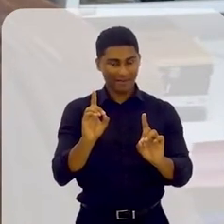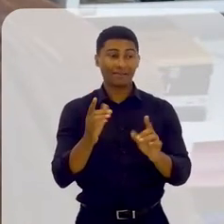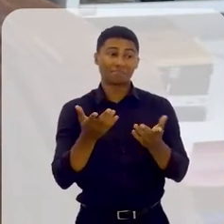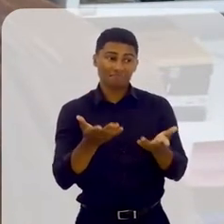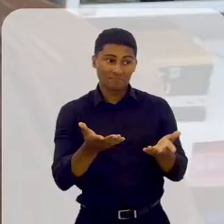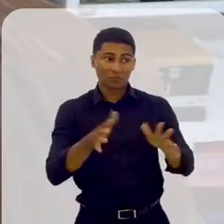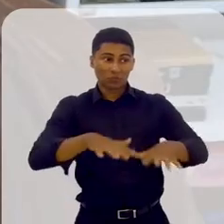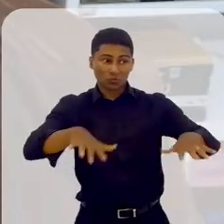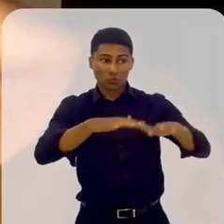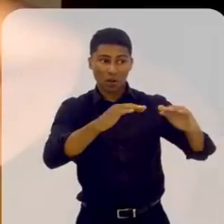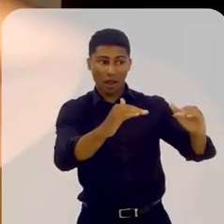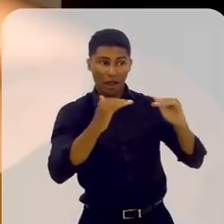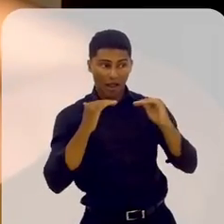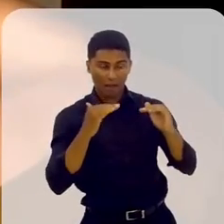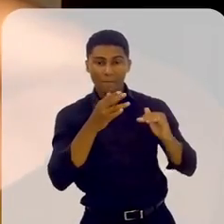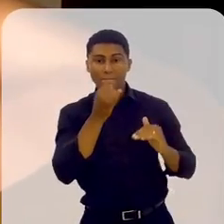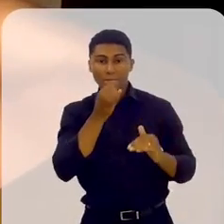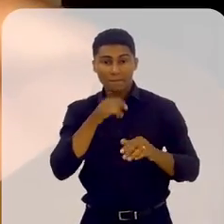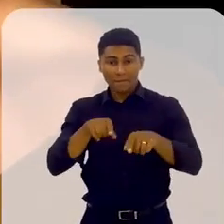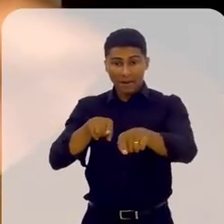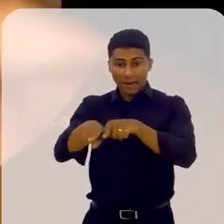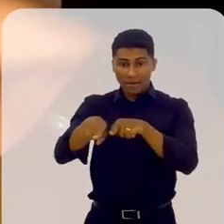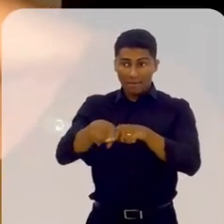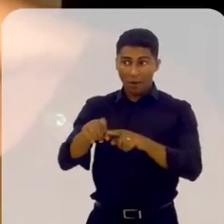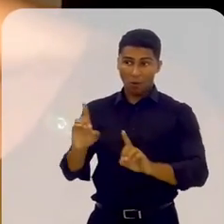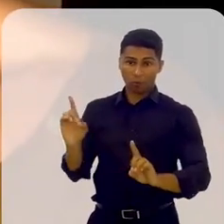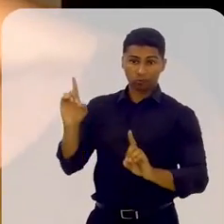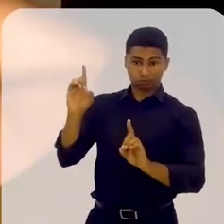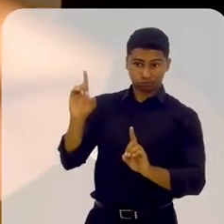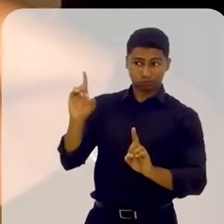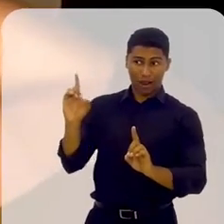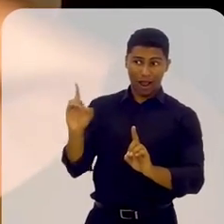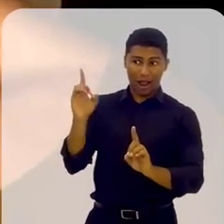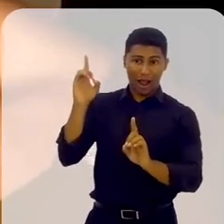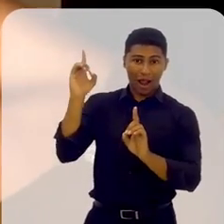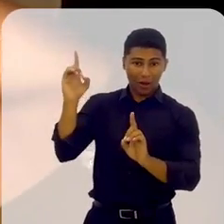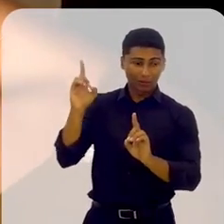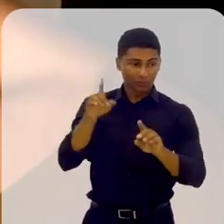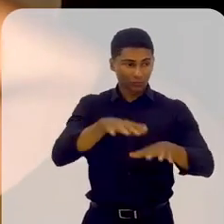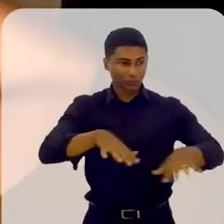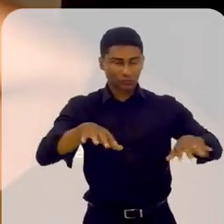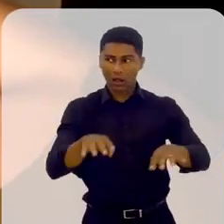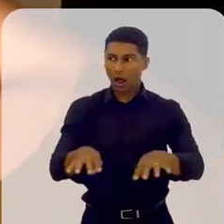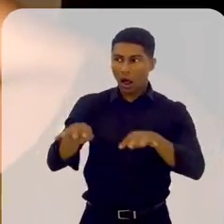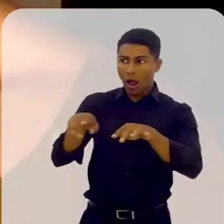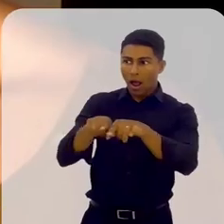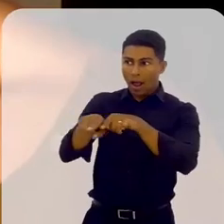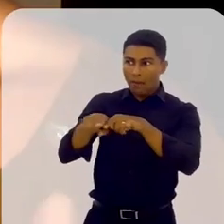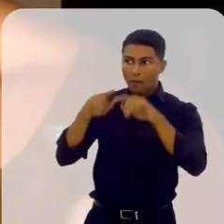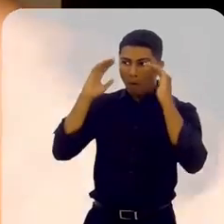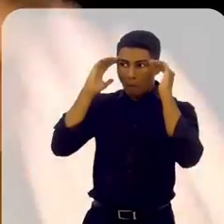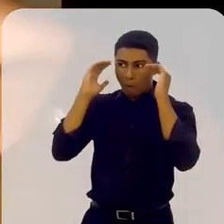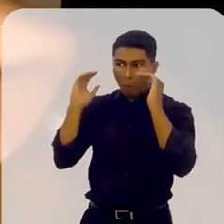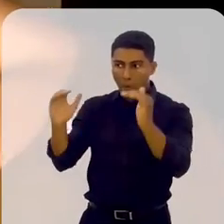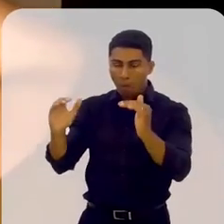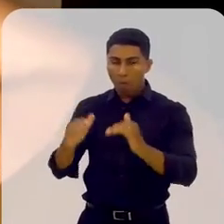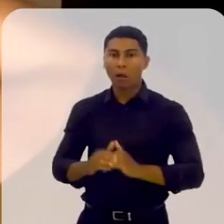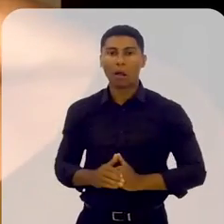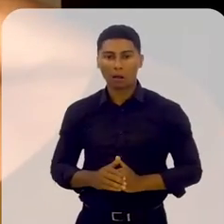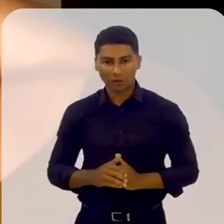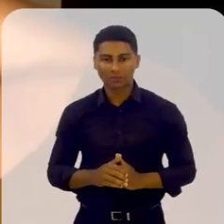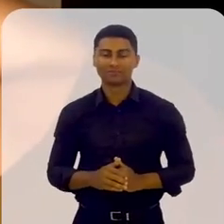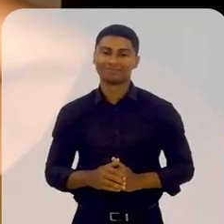ano de diferença é muita coisa. Então, você tem um irmão 2 anos à frente, você é o irmão do fulano, eu era irmão do Drayton. Então, que é o nome do meu irmão, Drayson e